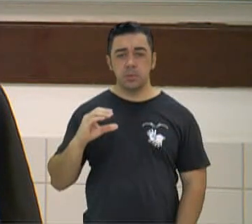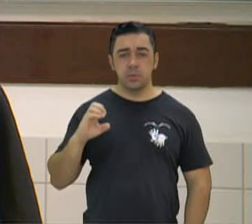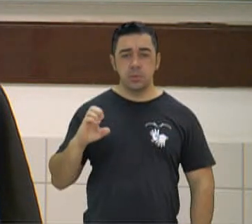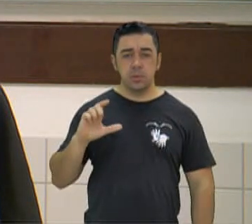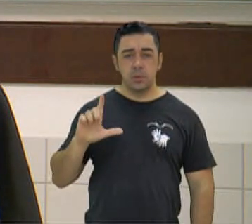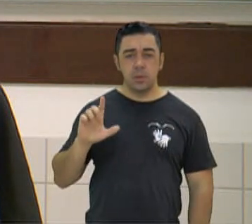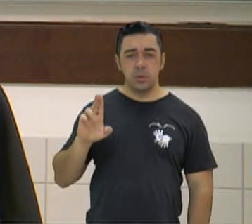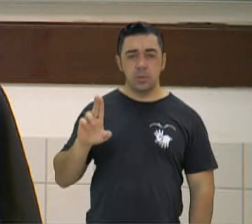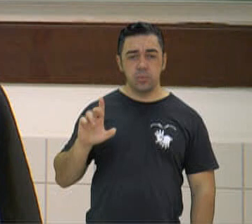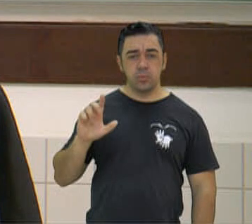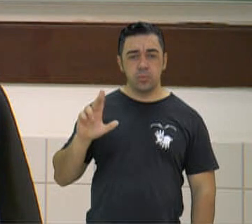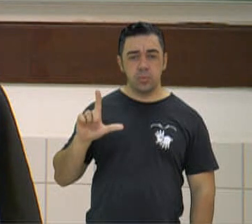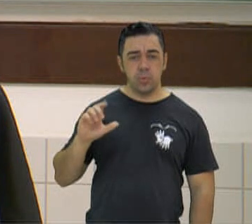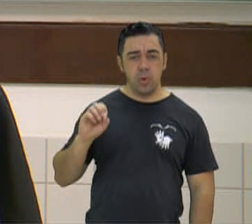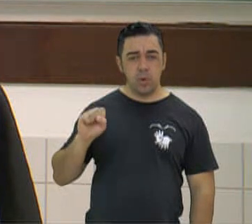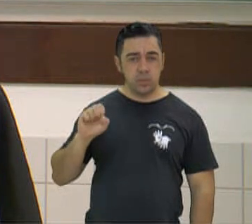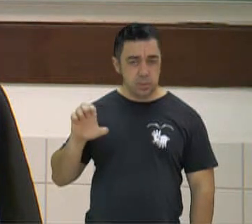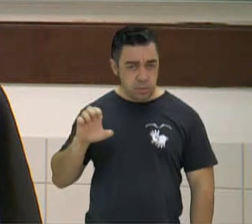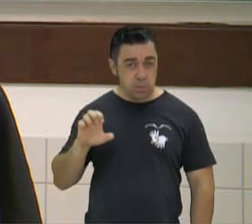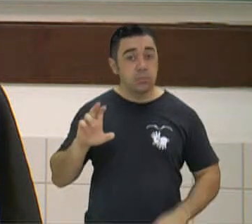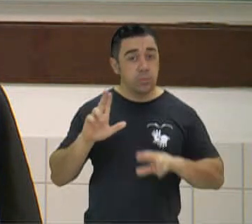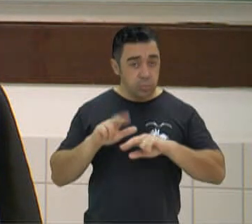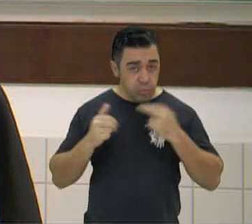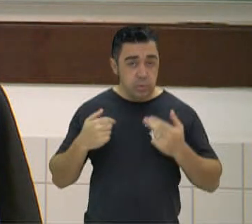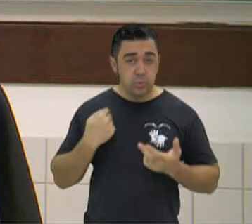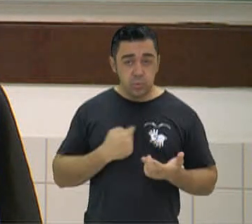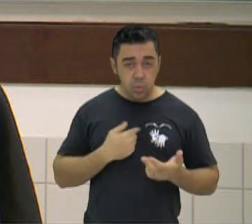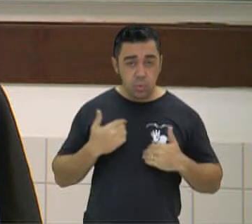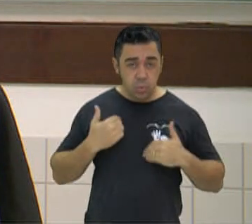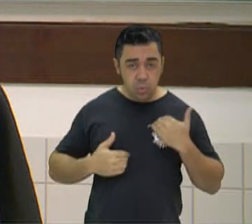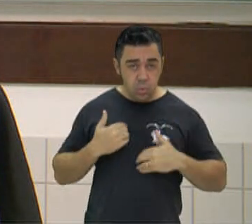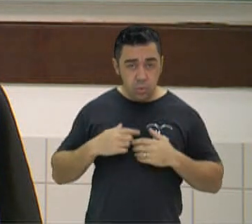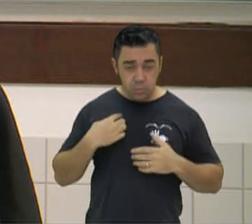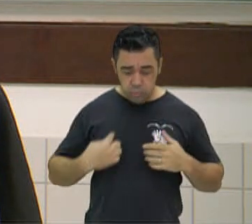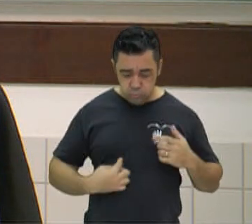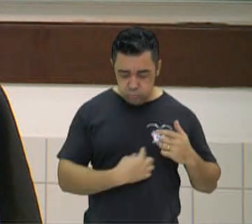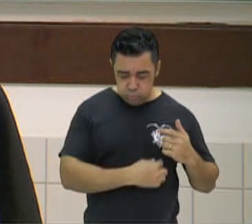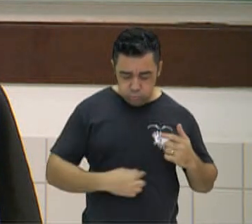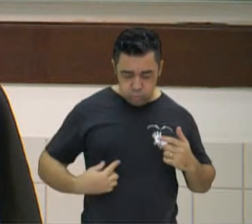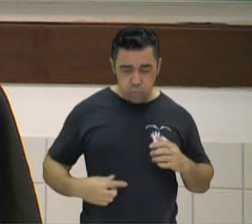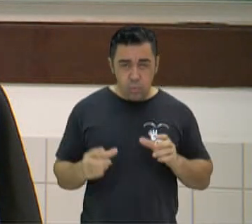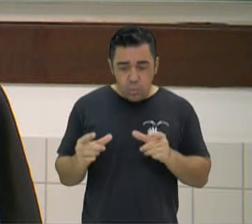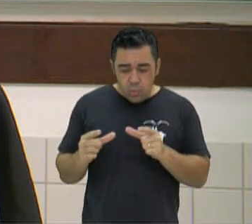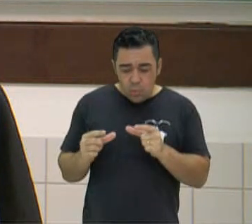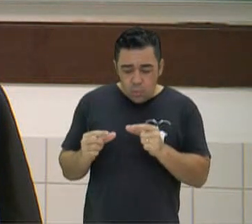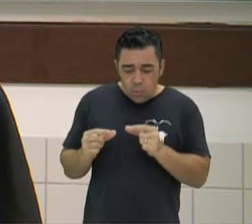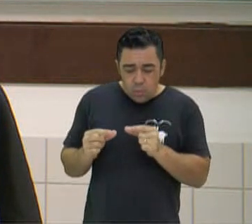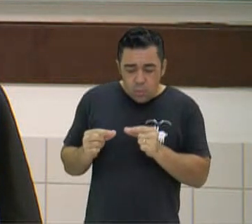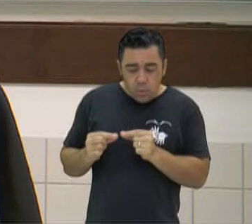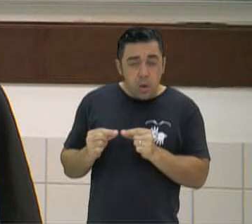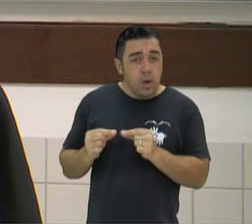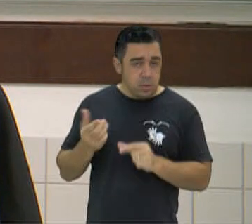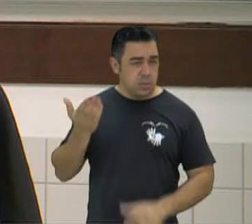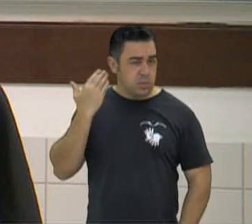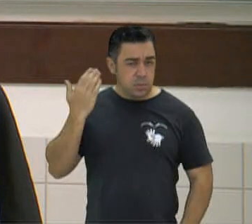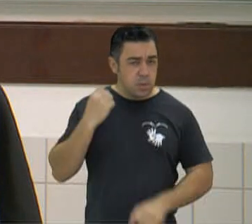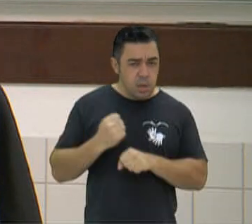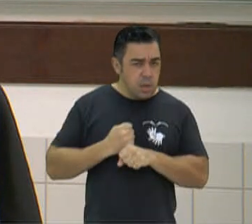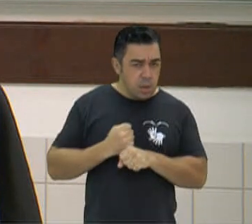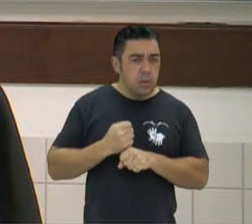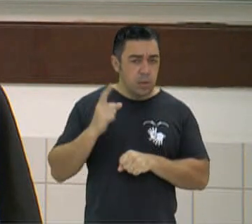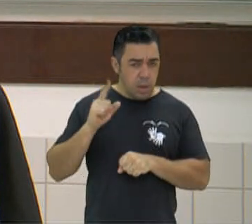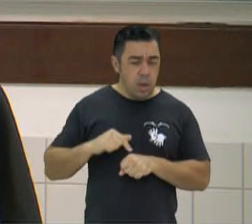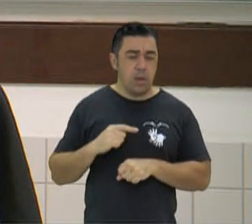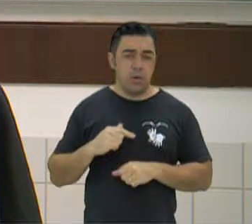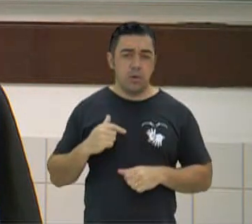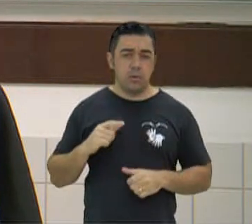gente não digere celulose. Então, o nosso apêndice ele foi atrofiando. Por muito tempo, ele foi considerado um órgão vestigial, sem função